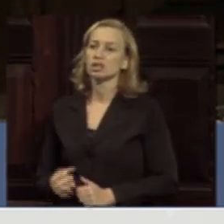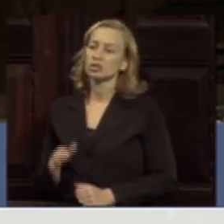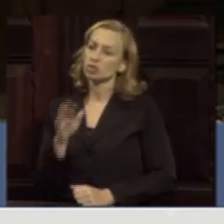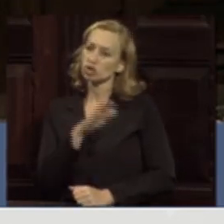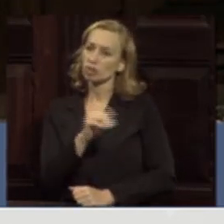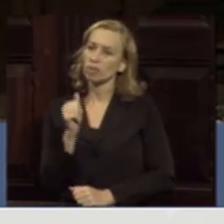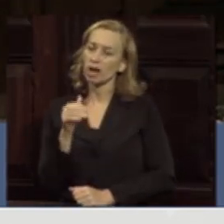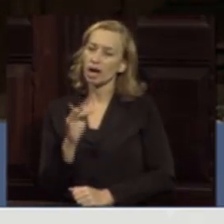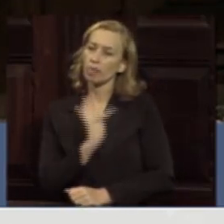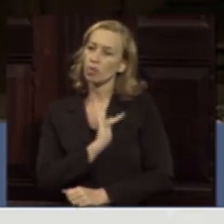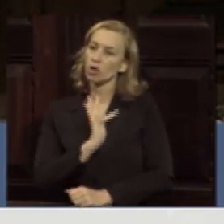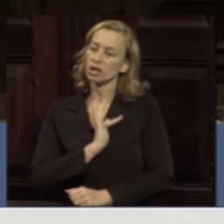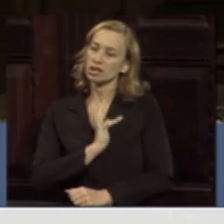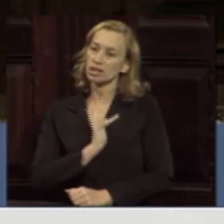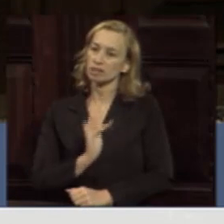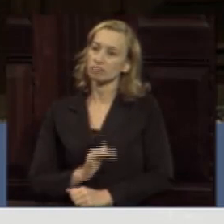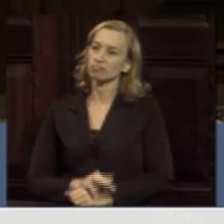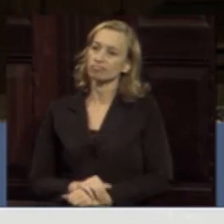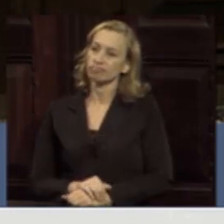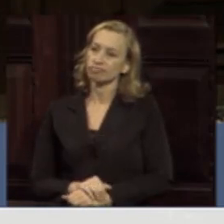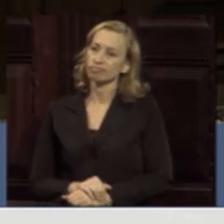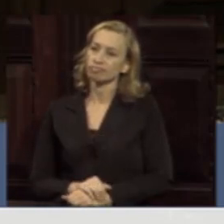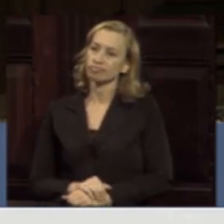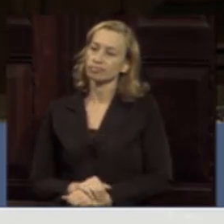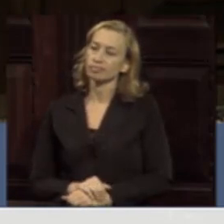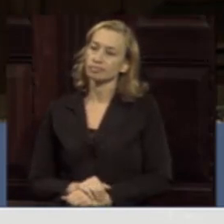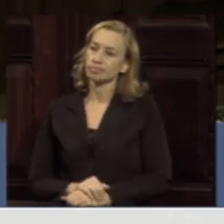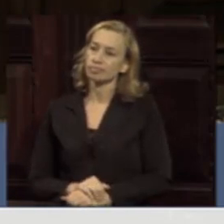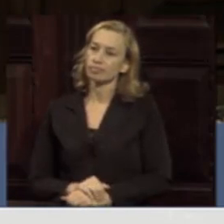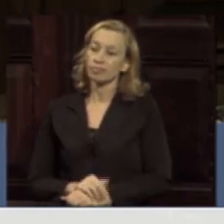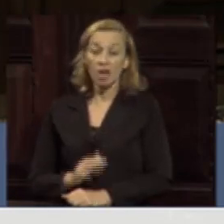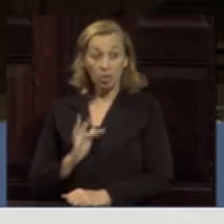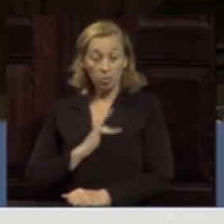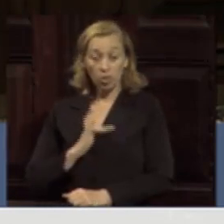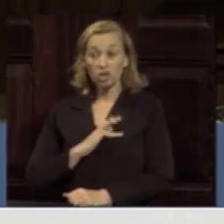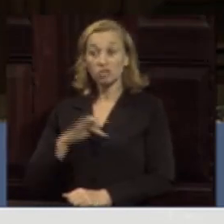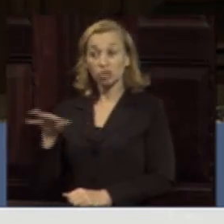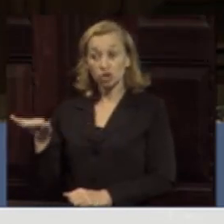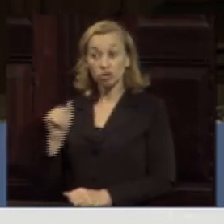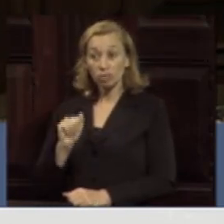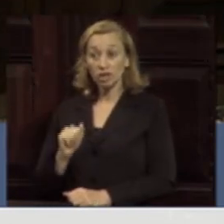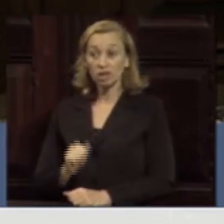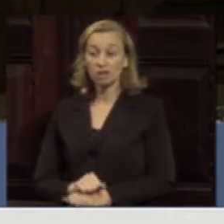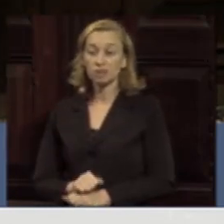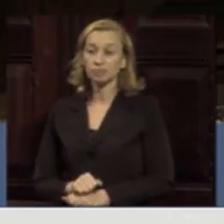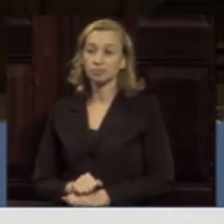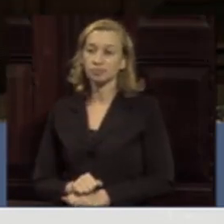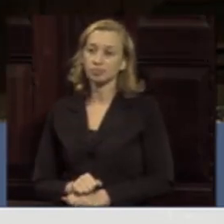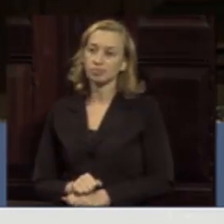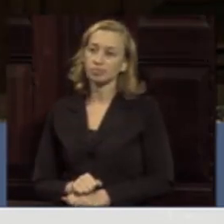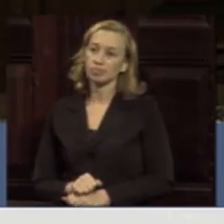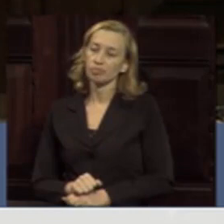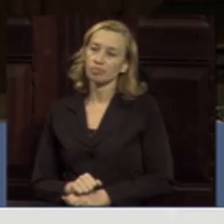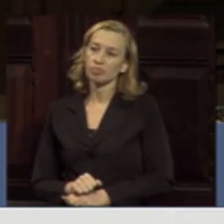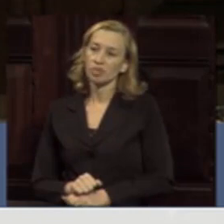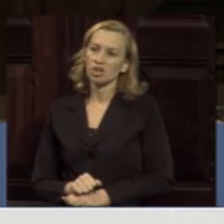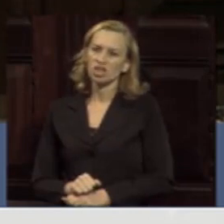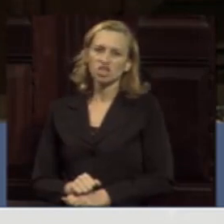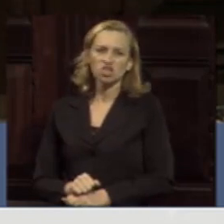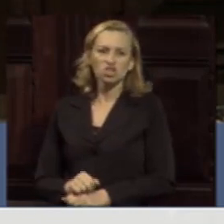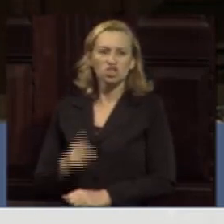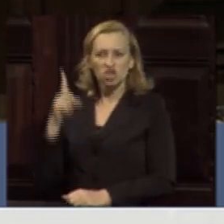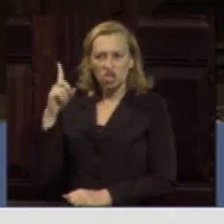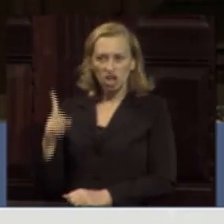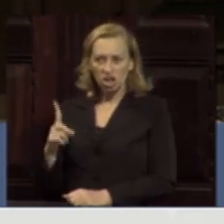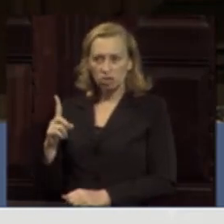polícia. Mandou chamar a polícia. A polícia foi chamada, ou seja, além da negação do direito à educação,